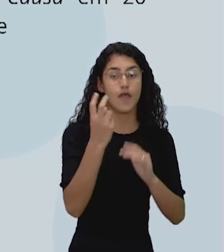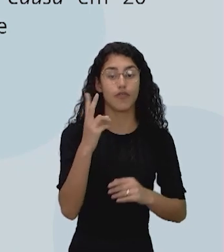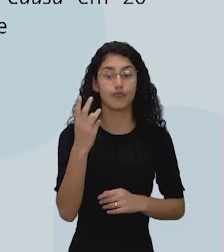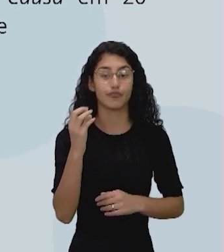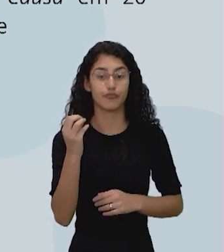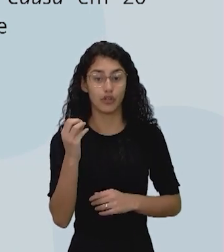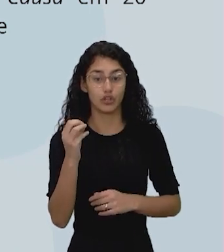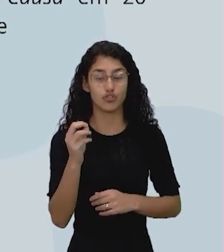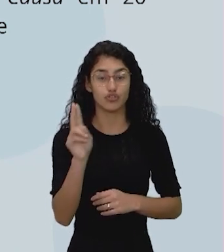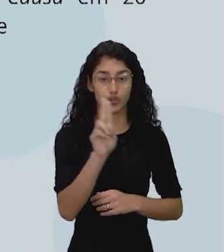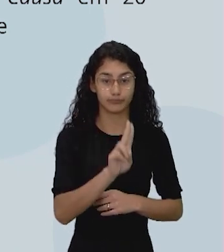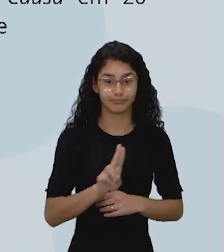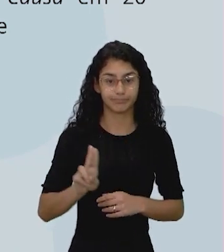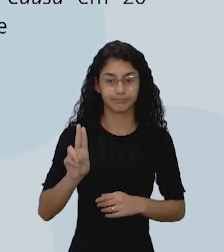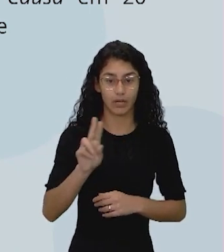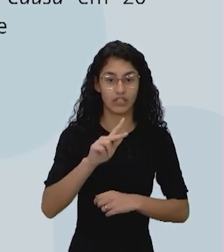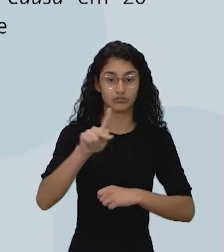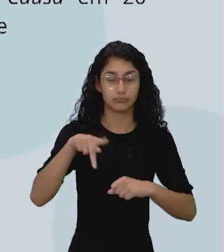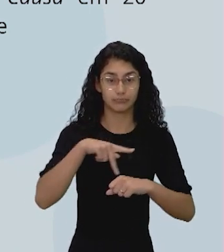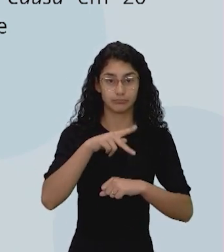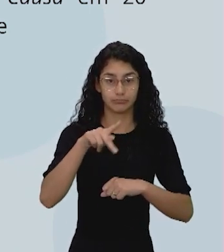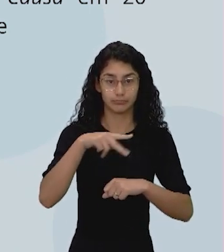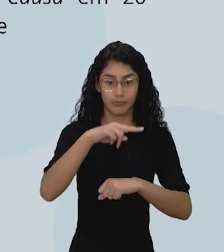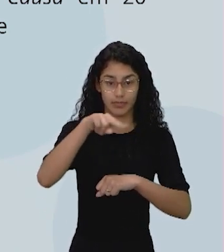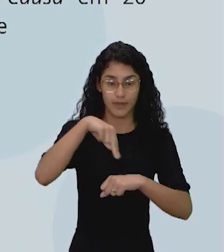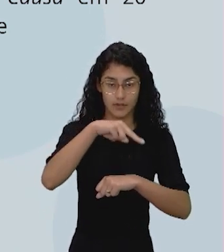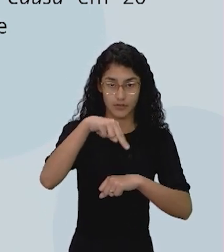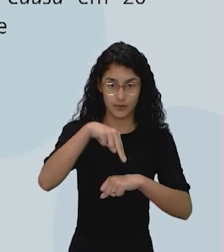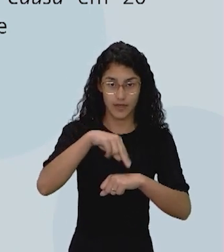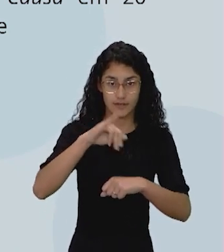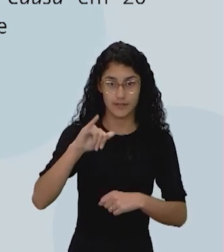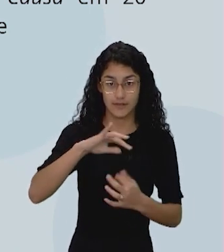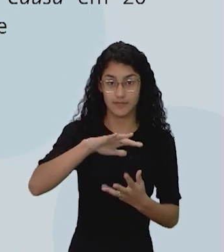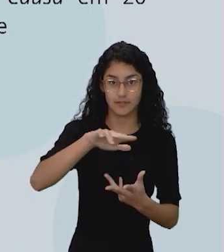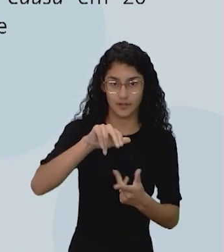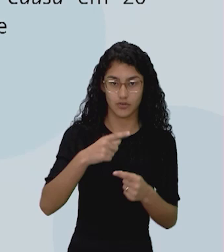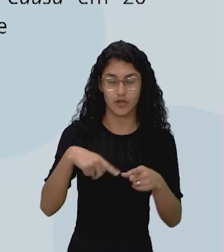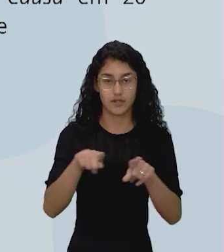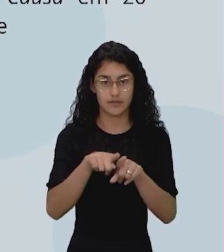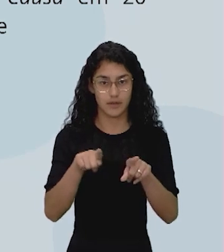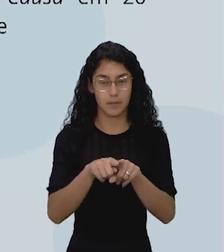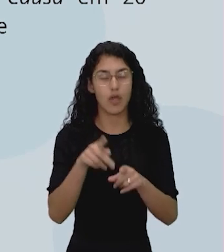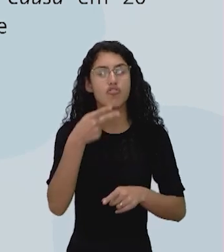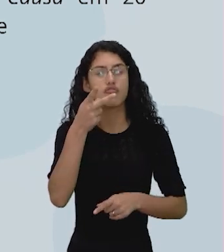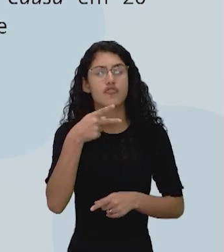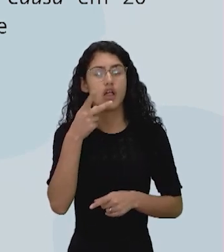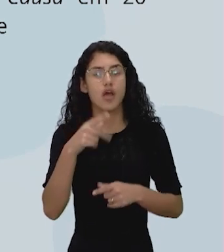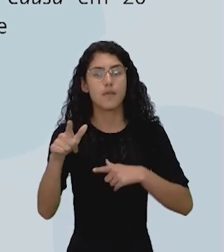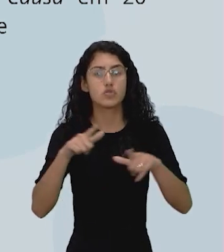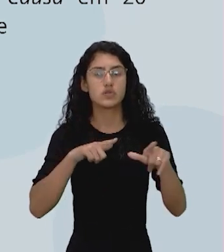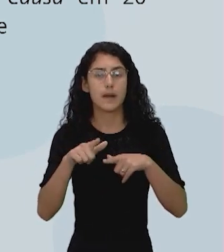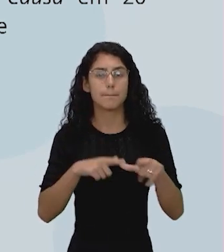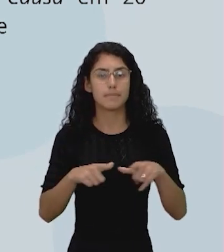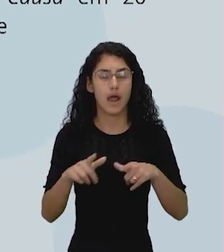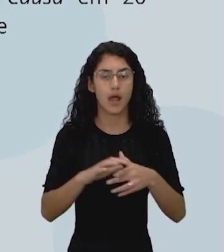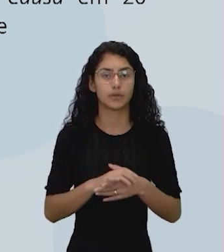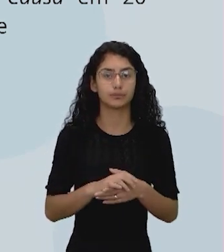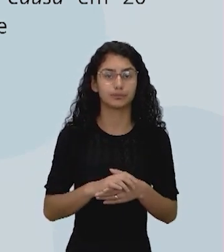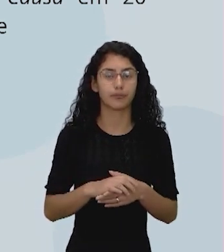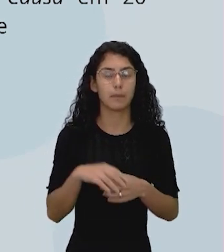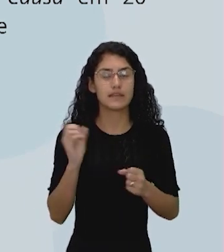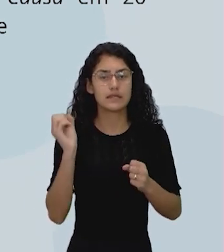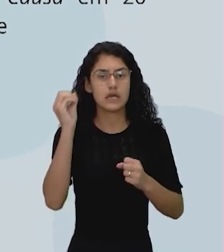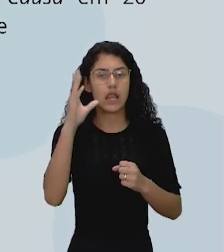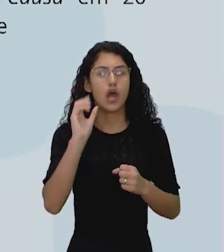Eu acho que quando a gente fala do trabalho do Milton Santos, né, a gente tem que... eu acho que fica muito mais claro a ideia do que são